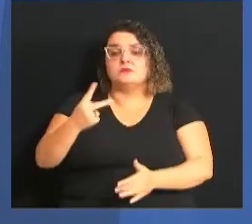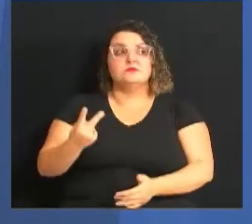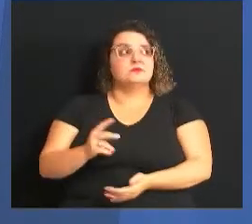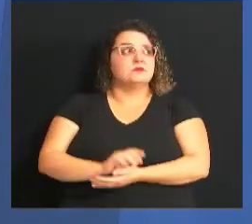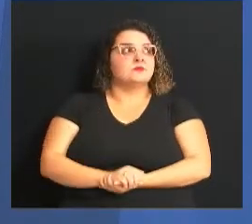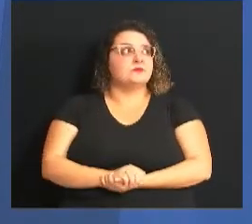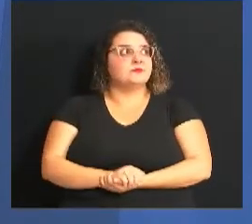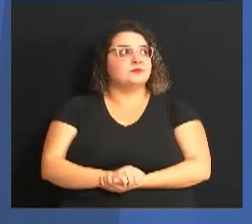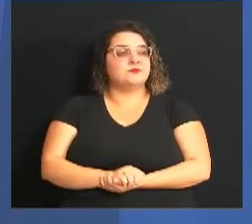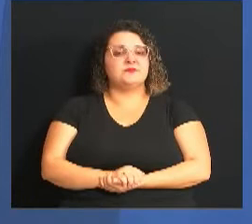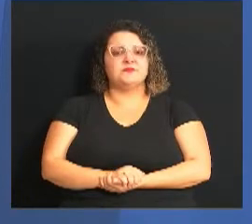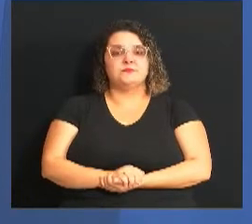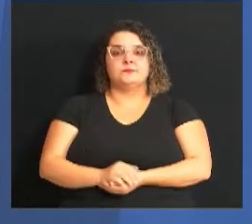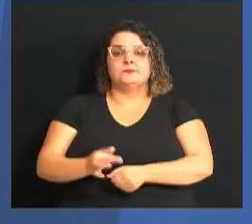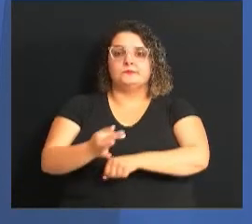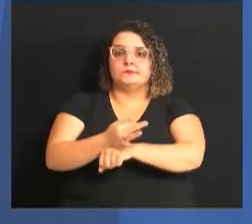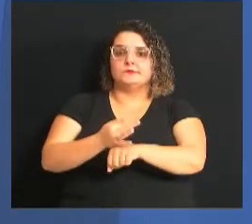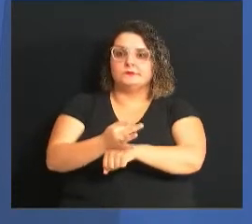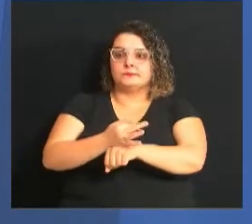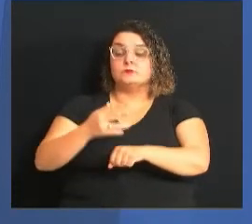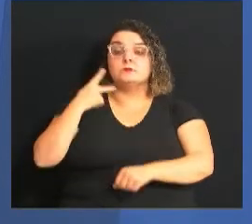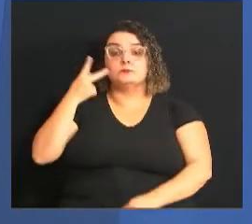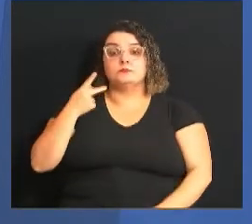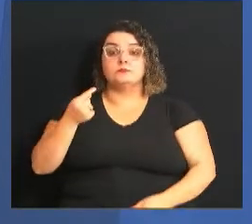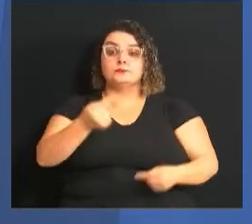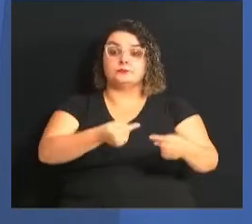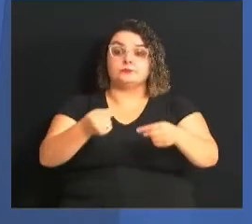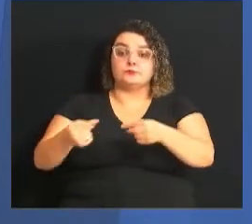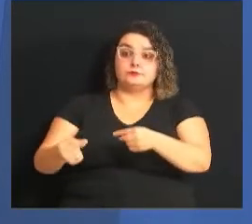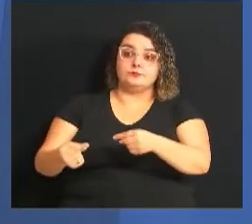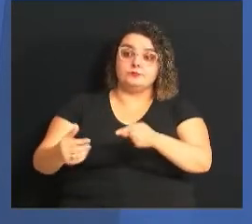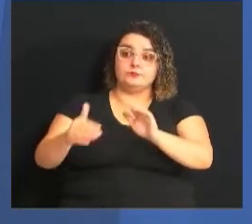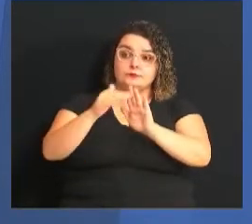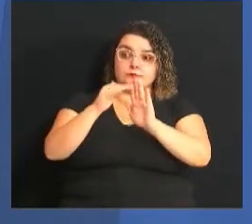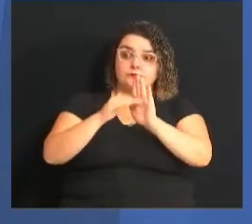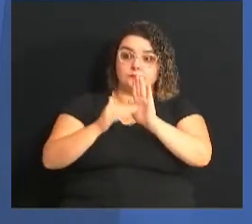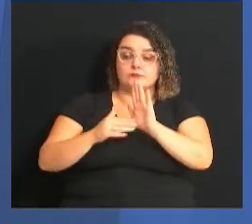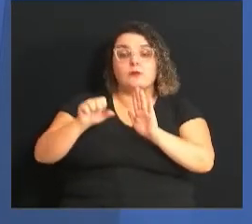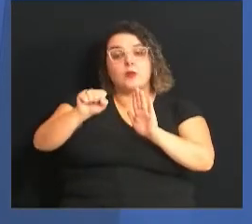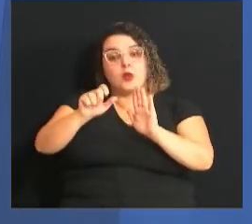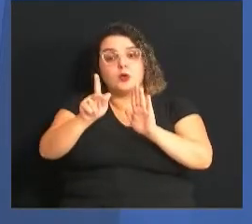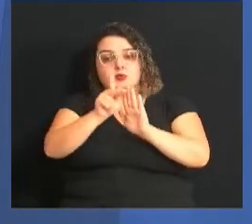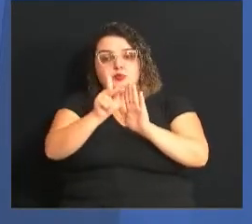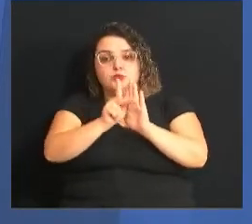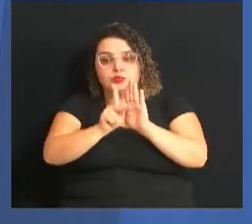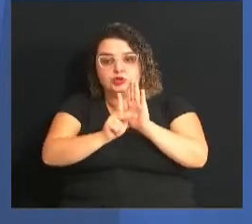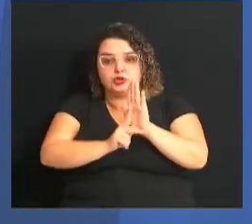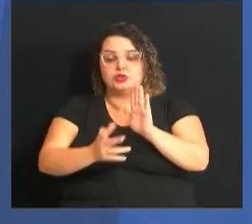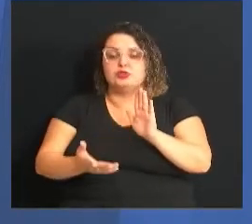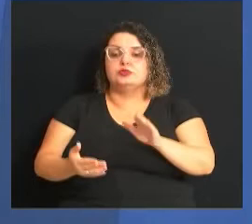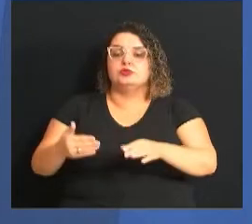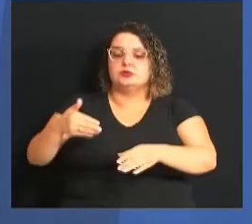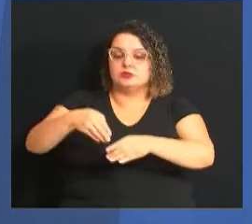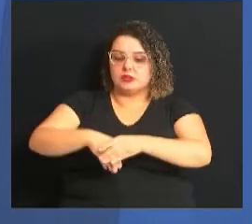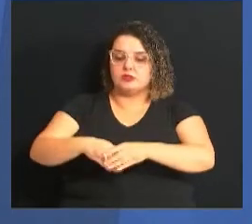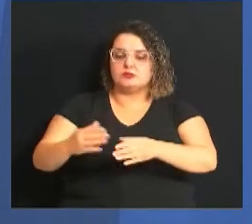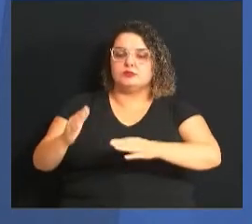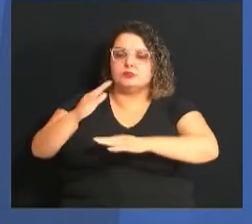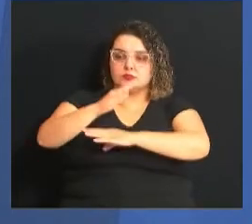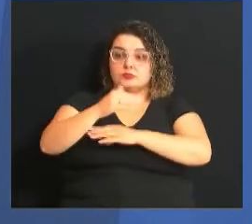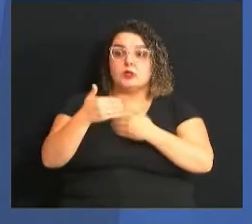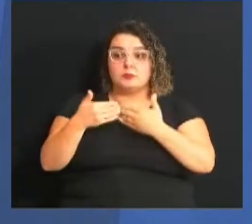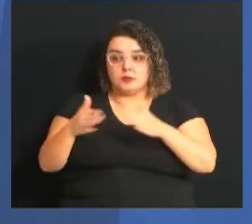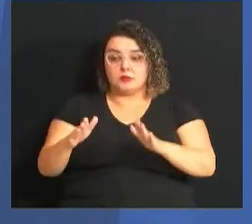recesso parlamentar para discutir pareceres a 8 projetos que tramitam na Câmara. Logo na abertura,